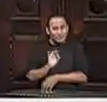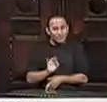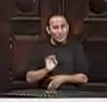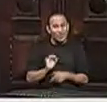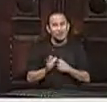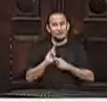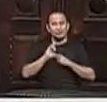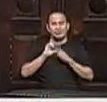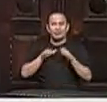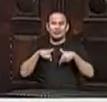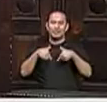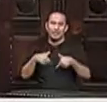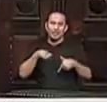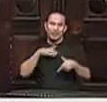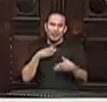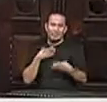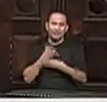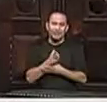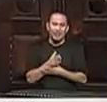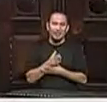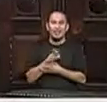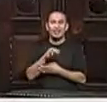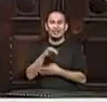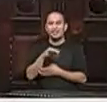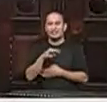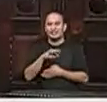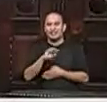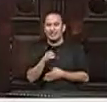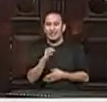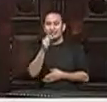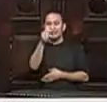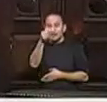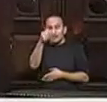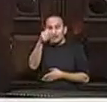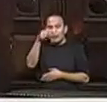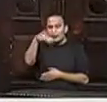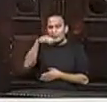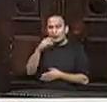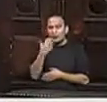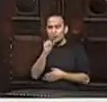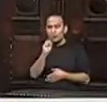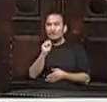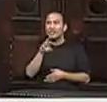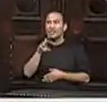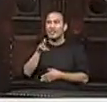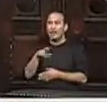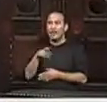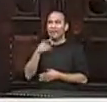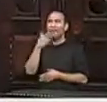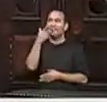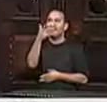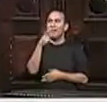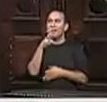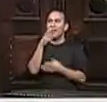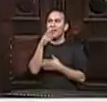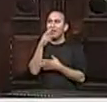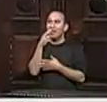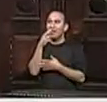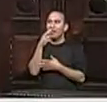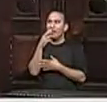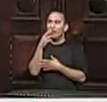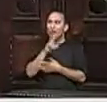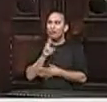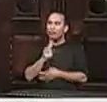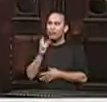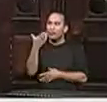ativa, nós teríamos uma entrada de receita de 7 bilhões de reais, o que é quase o valor do déficit estimado de